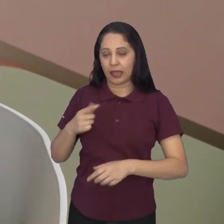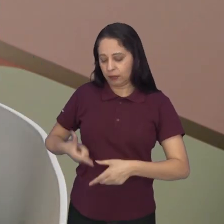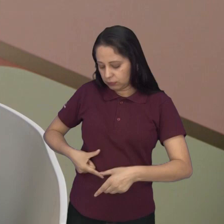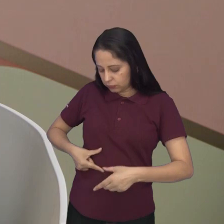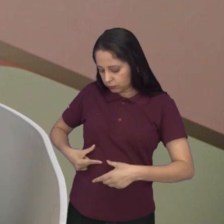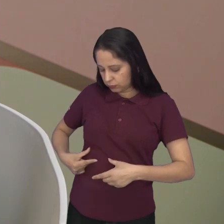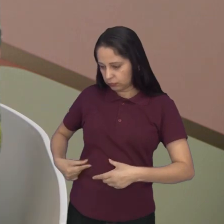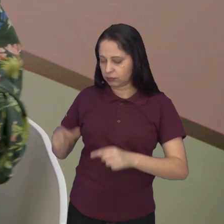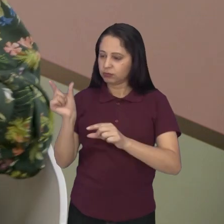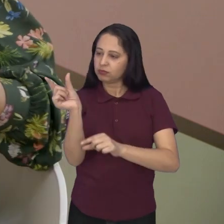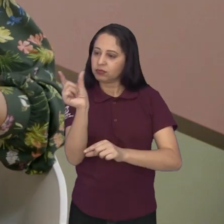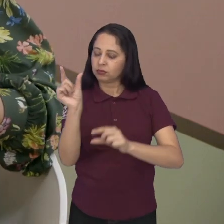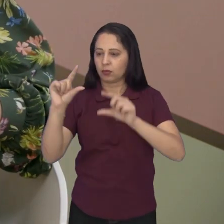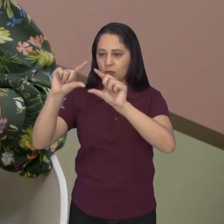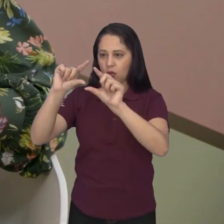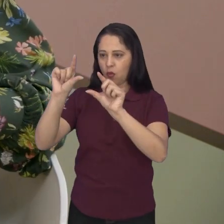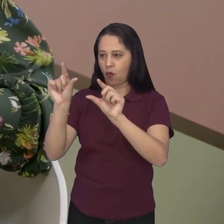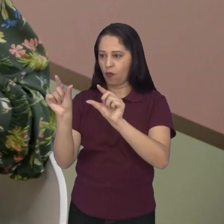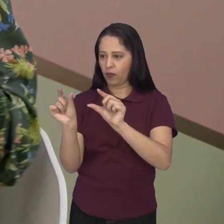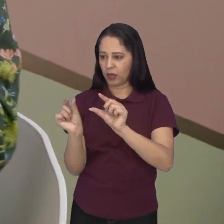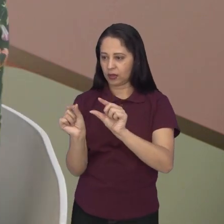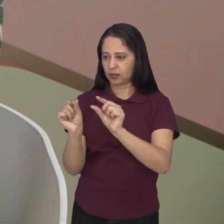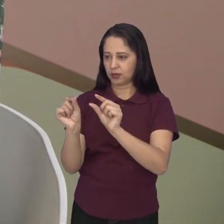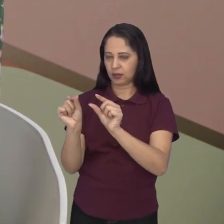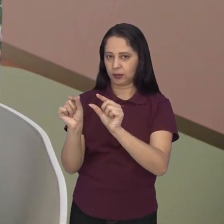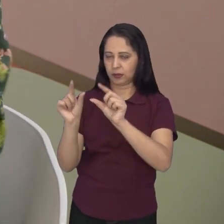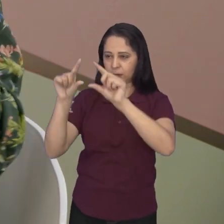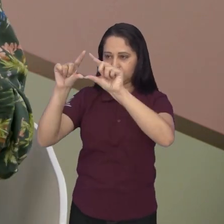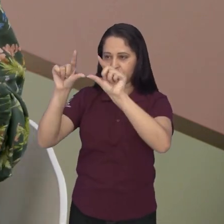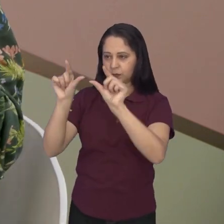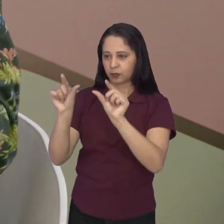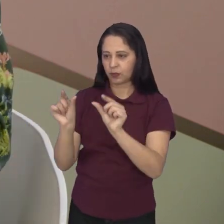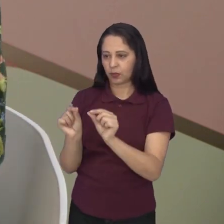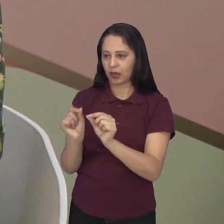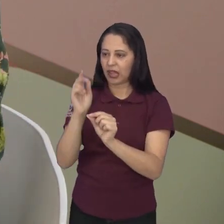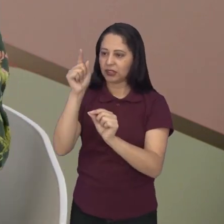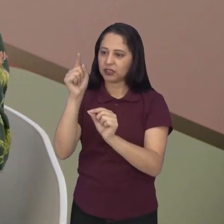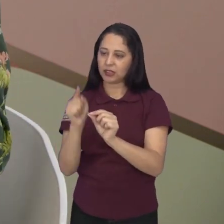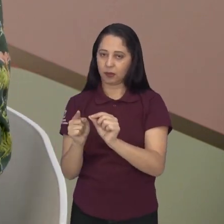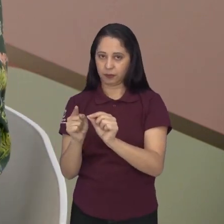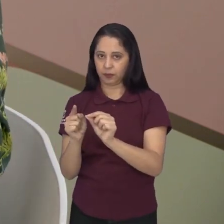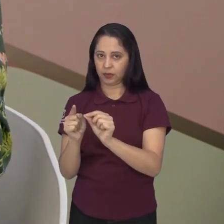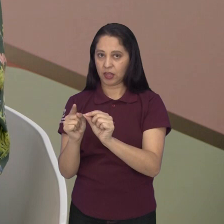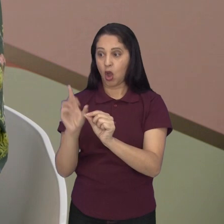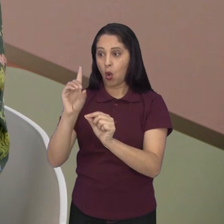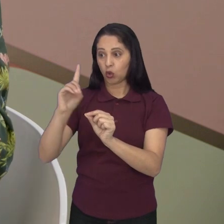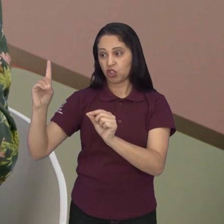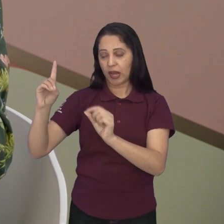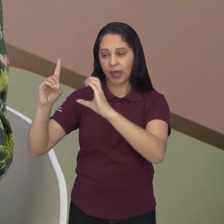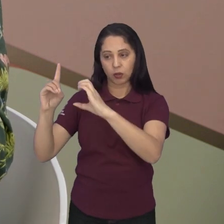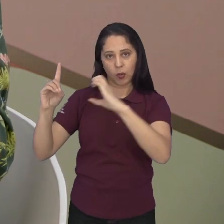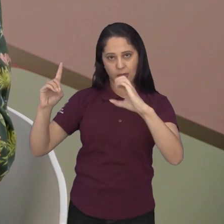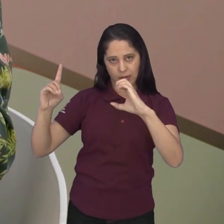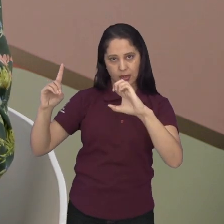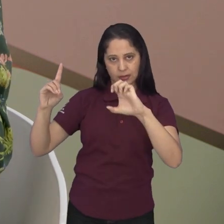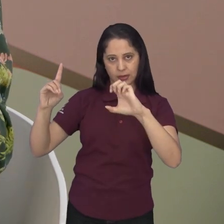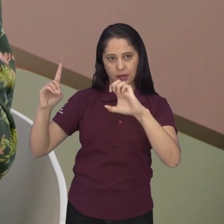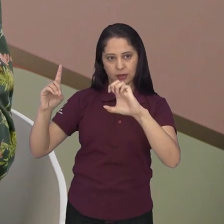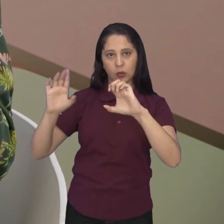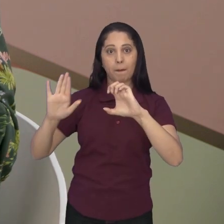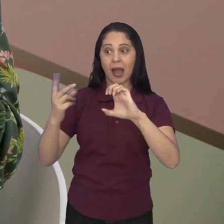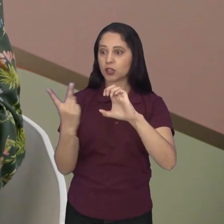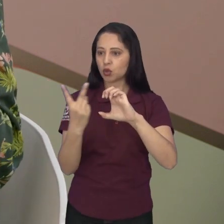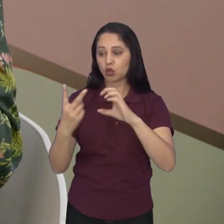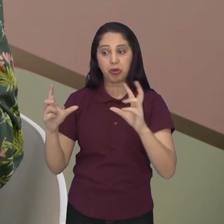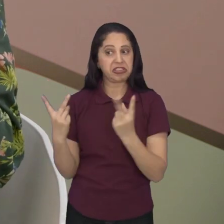hepáticos, o lobo hepático direito e o lobo hepático esquerdo. O direito é maior que o esquerdo, mas funcionalmente os dois são, do ponto de vista